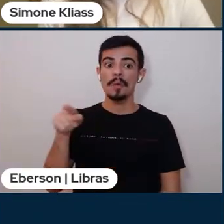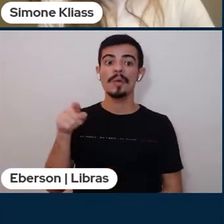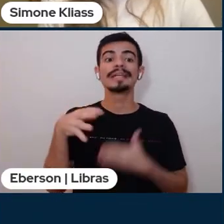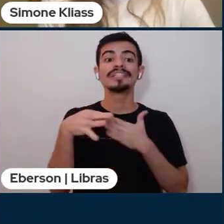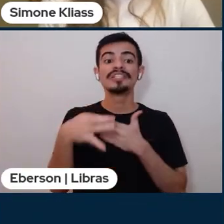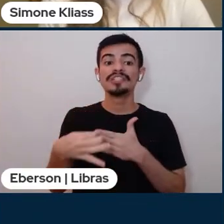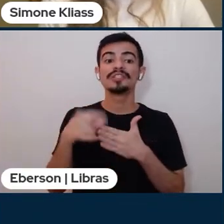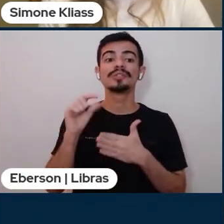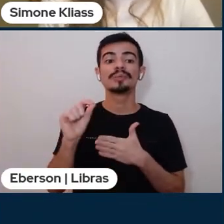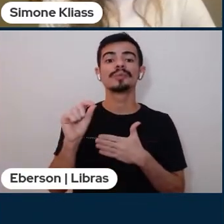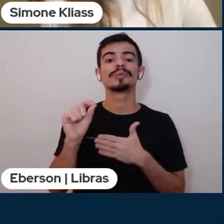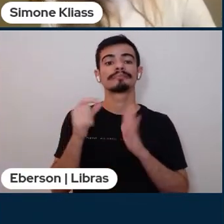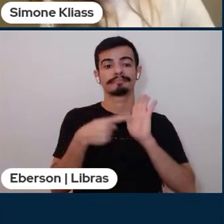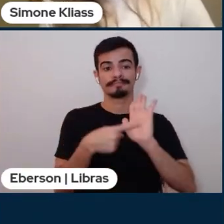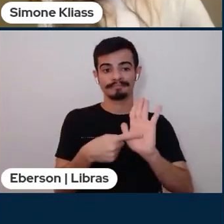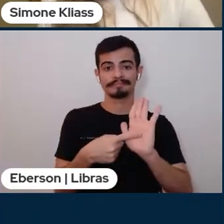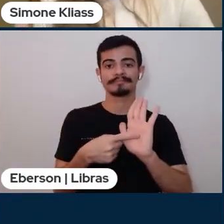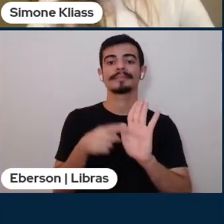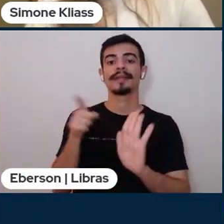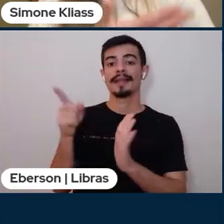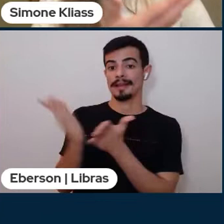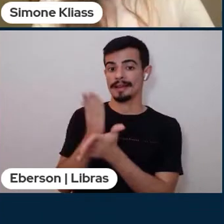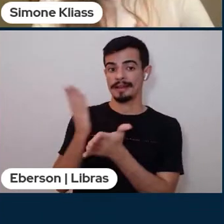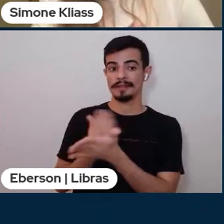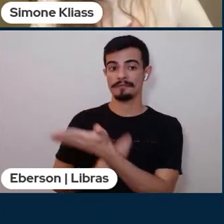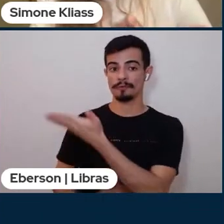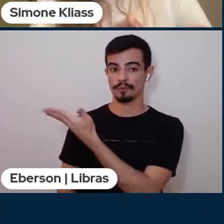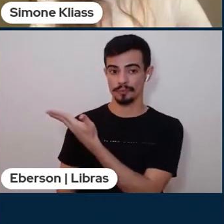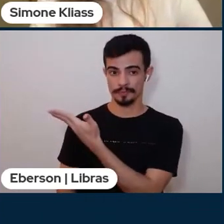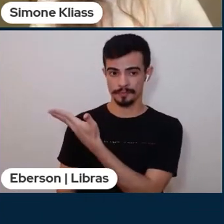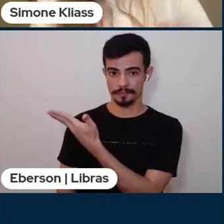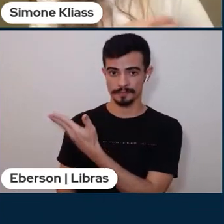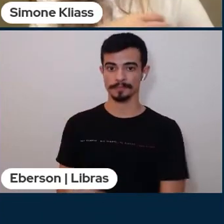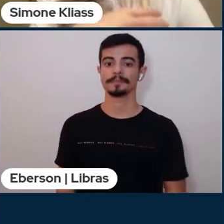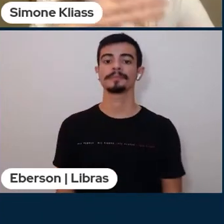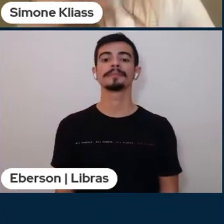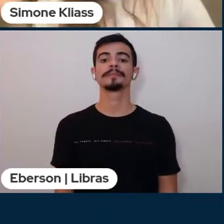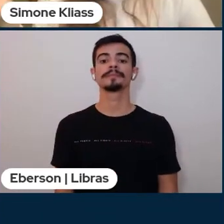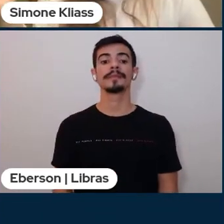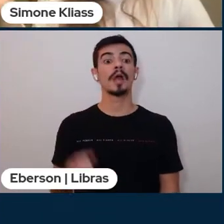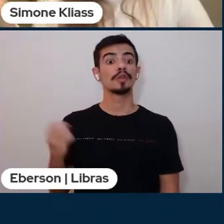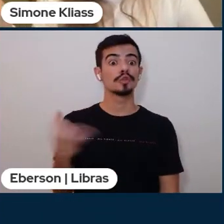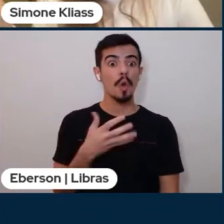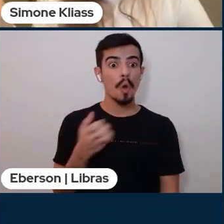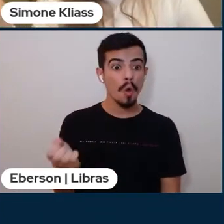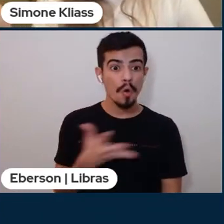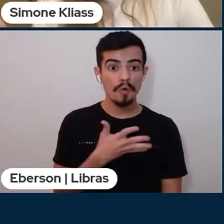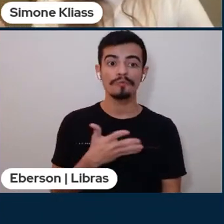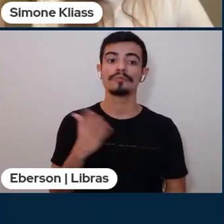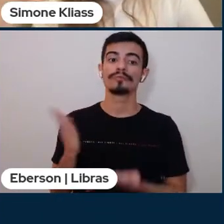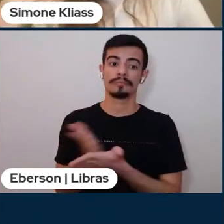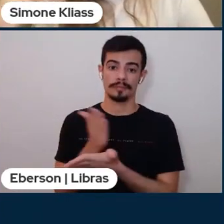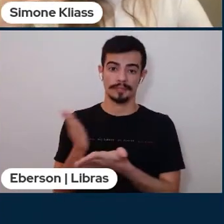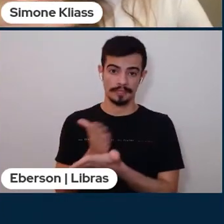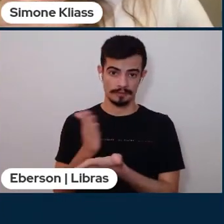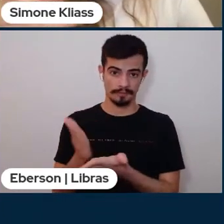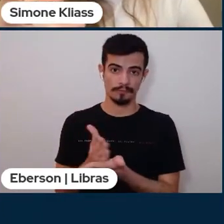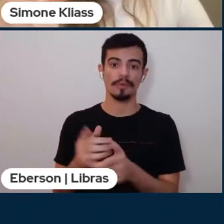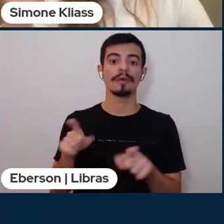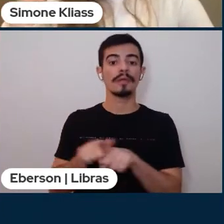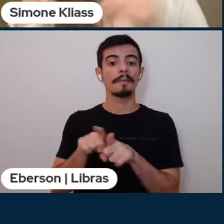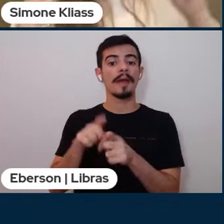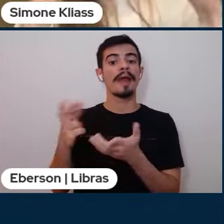mate o Ball ele é um investidor autor ele não sou recentemente Esse livro foi capa da revista Time no mês passado